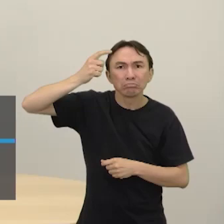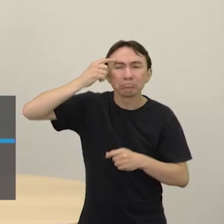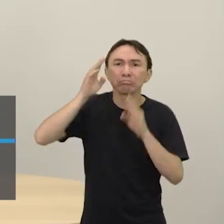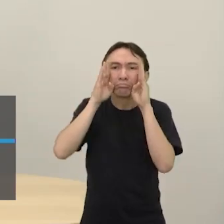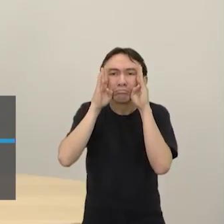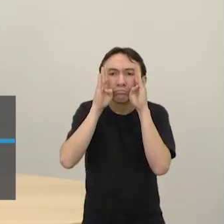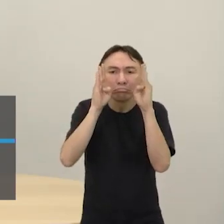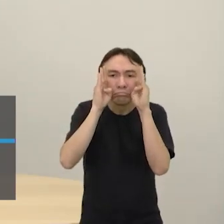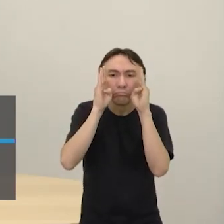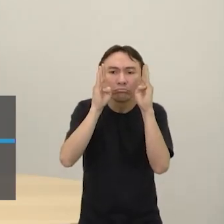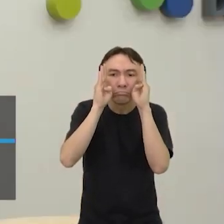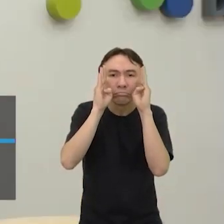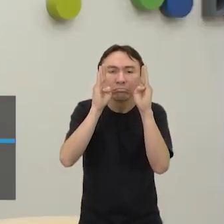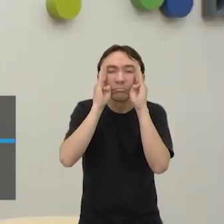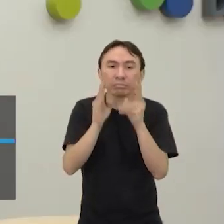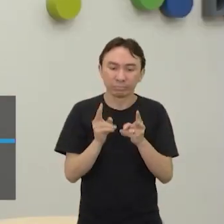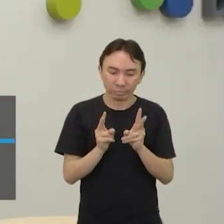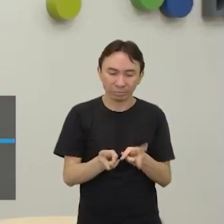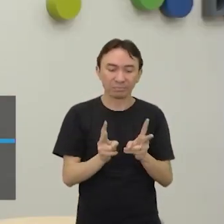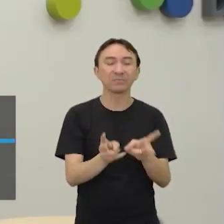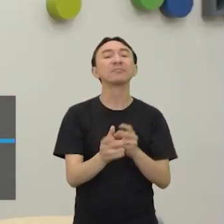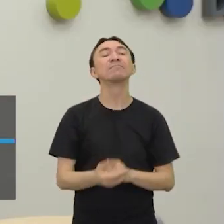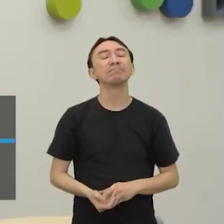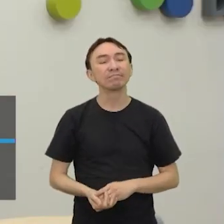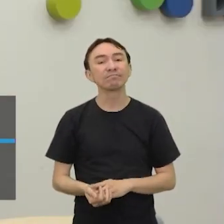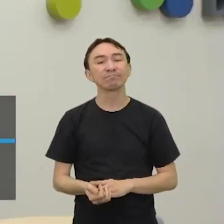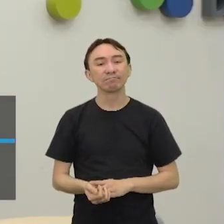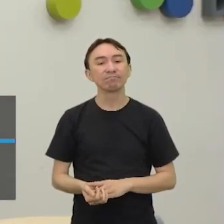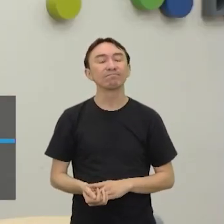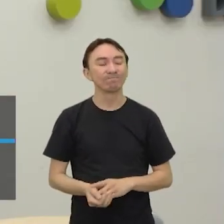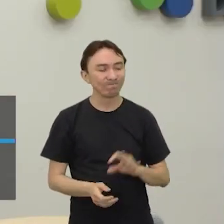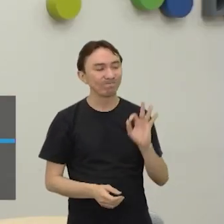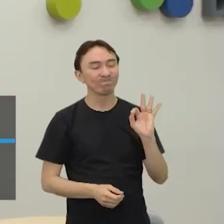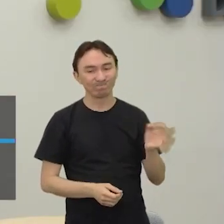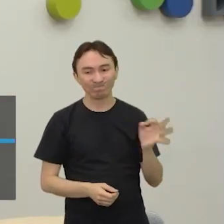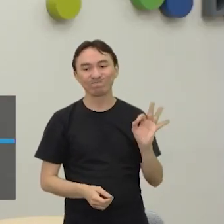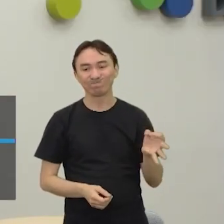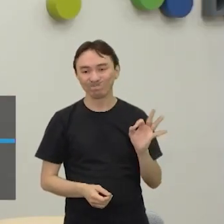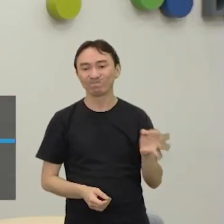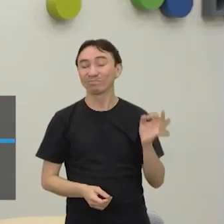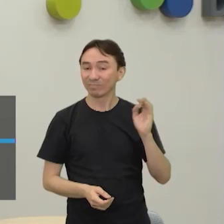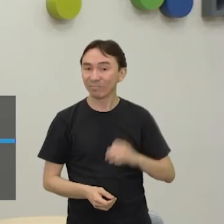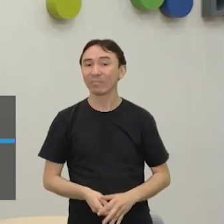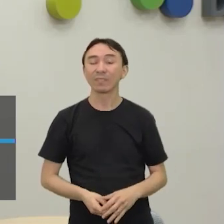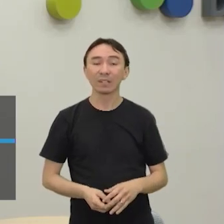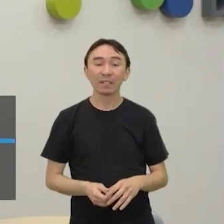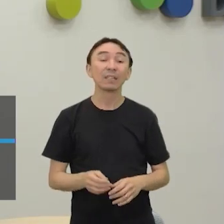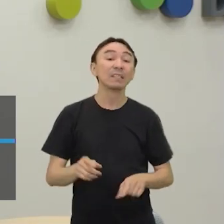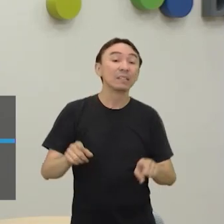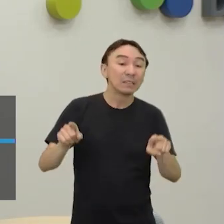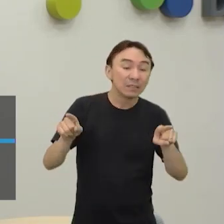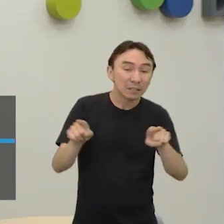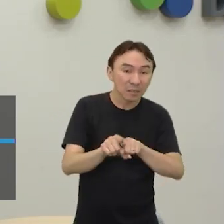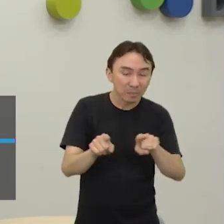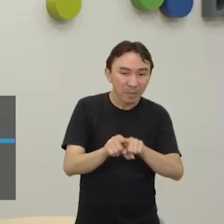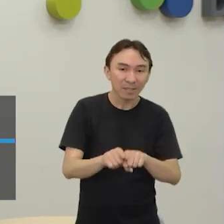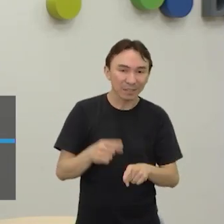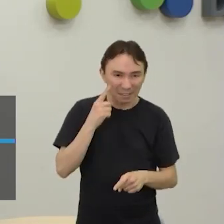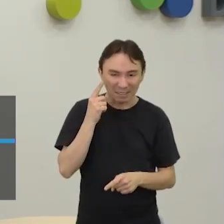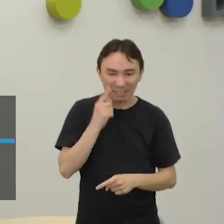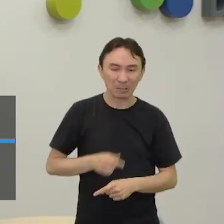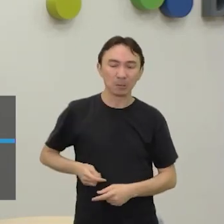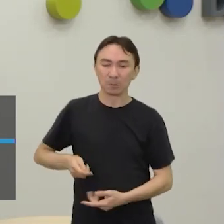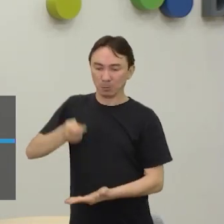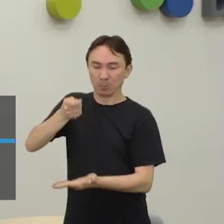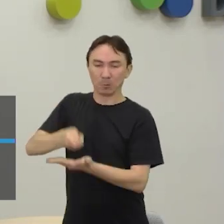você espera mesmo. Pois é, a gente já sabe também que nenhum regime ditatorial consegue conviver bem com duas coisas, né,